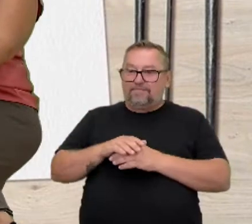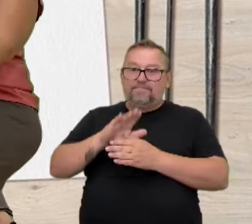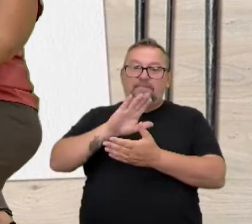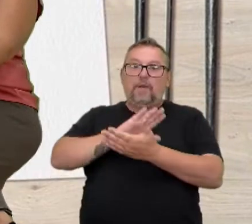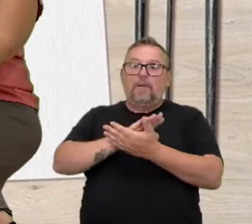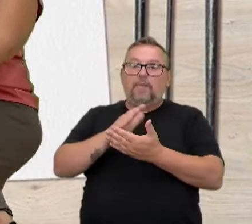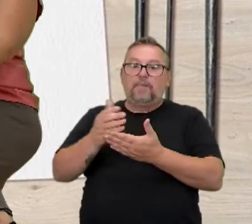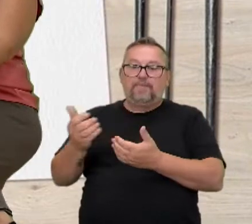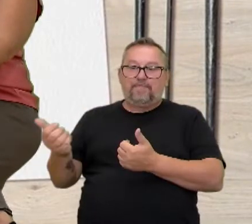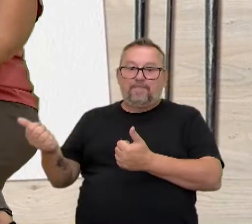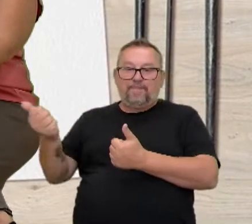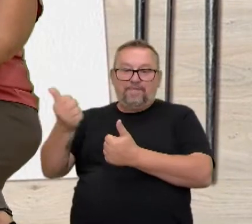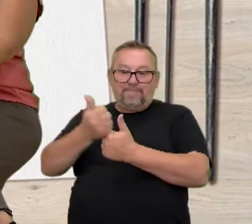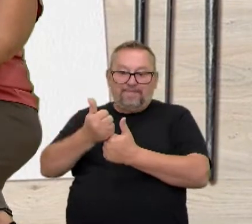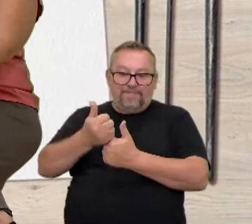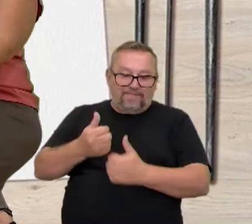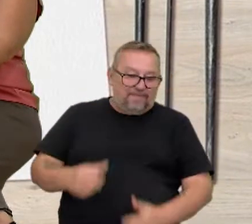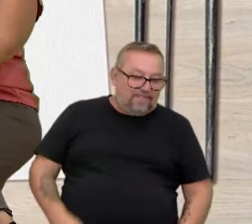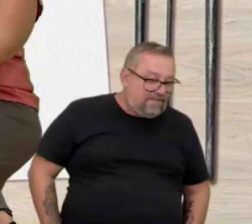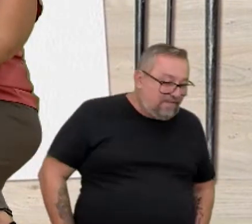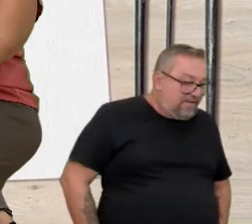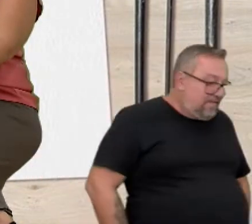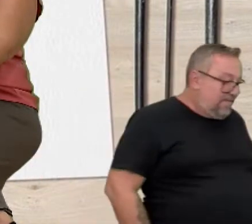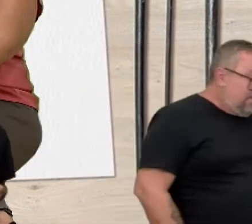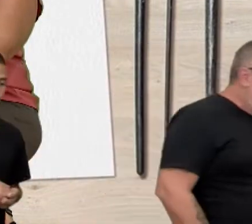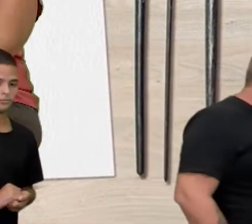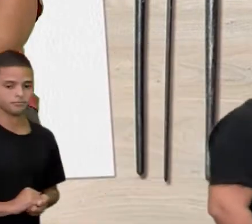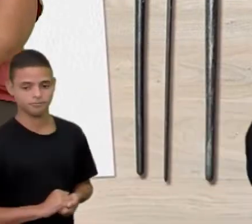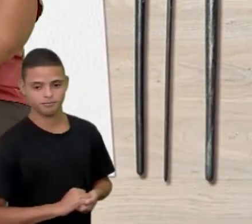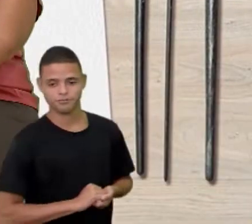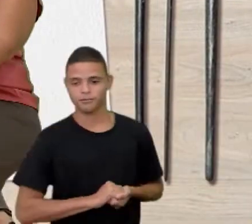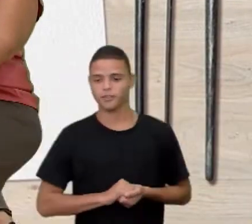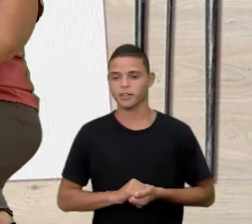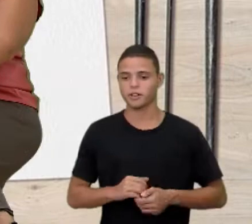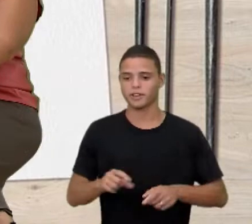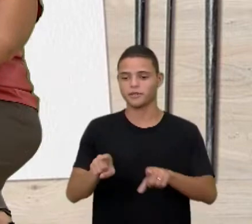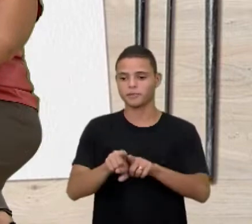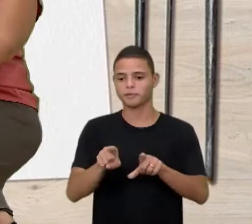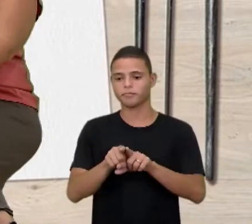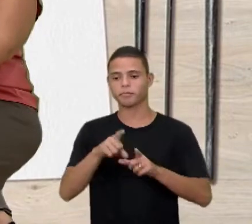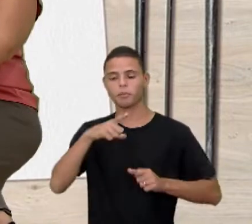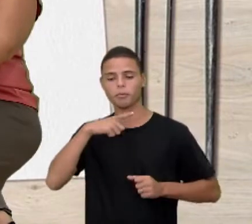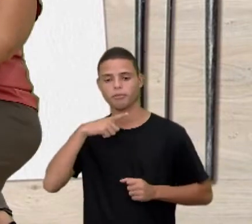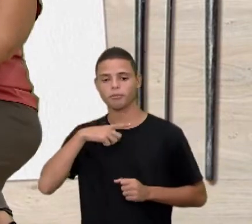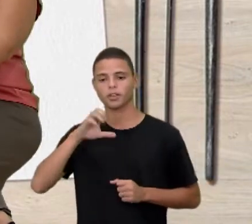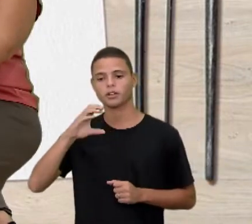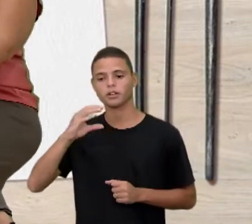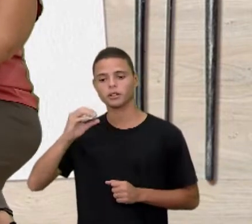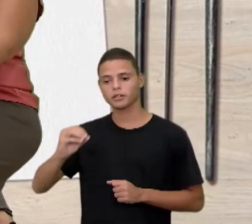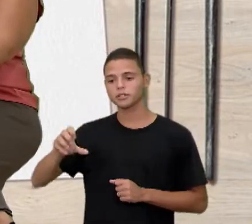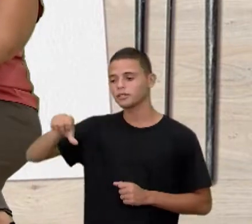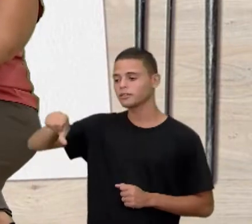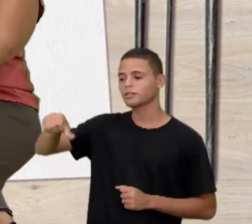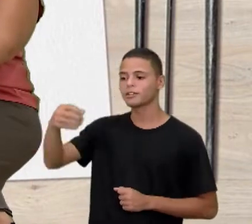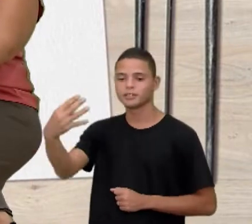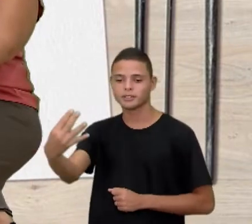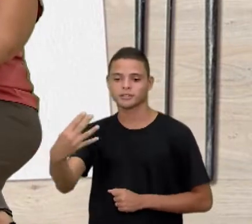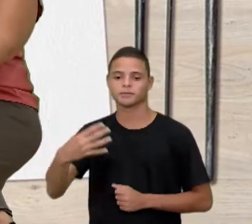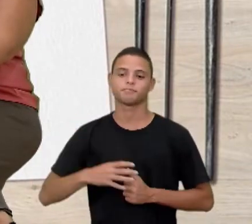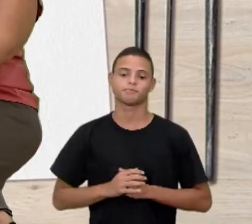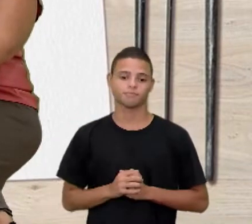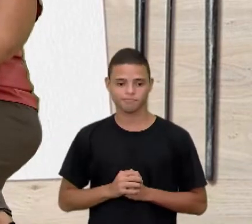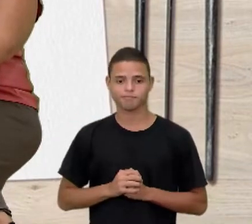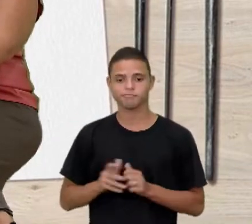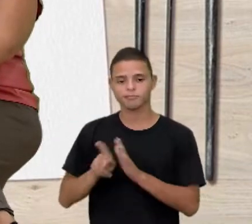vários momentos, tipo, teve a Eco 94, né? Eco 94, que foi falando sobre essa questão